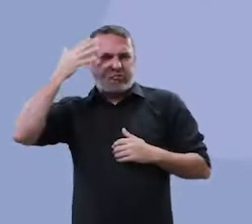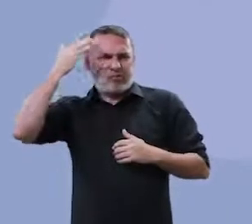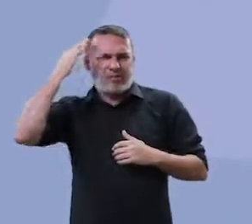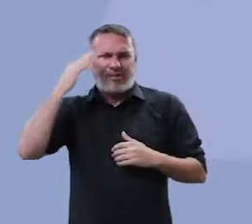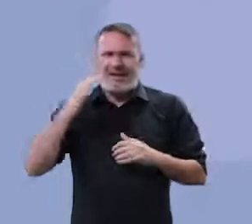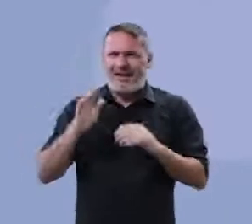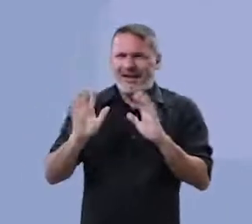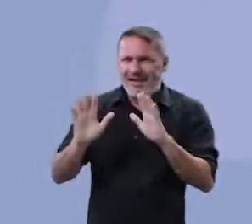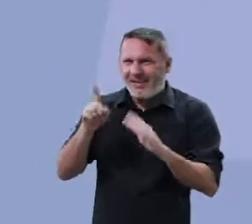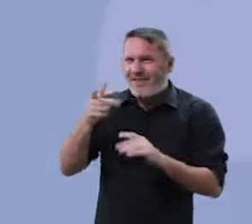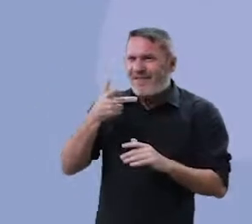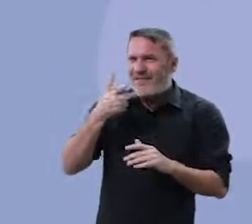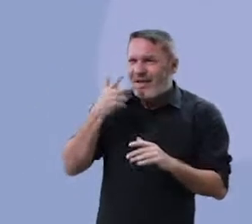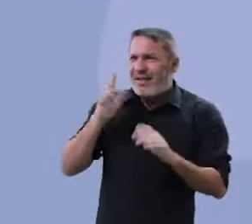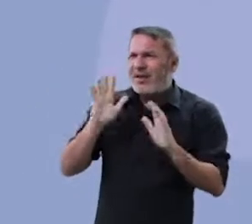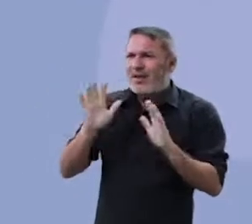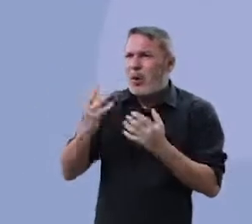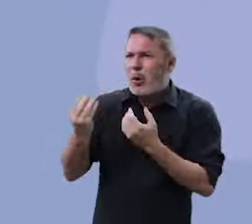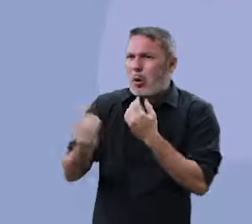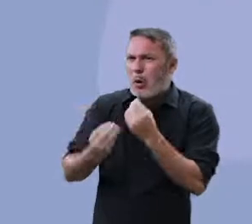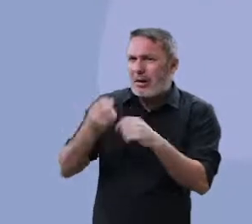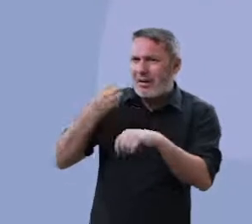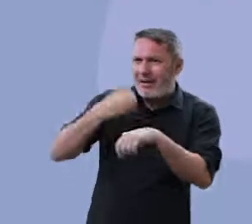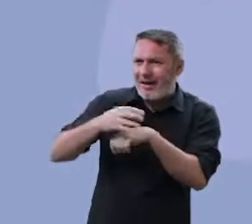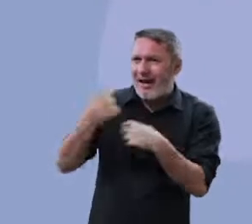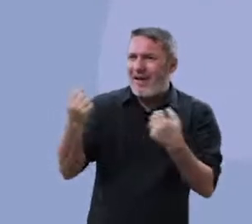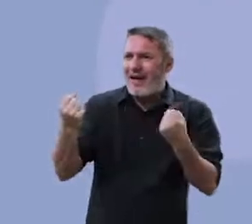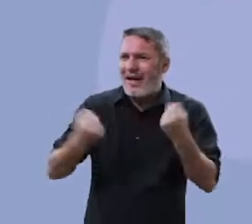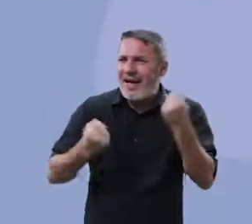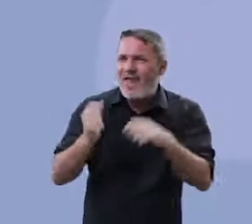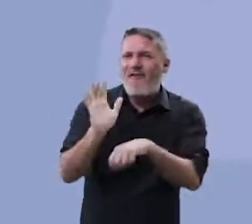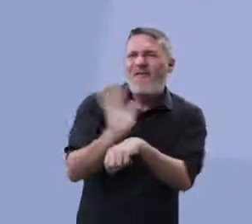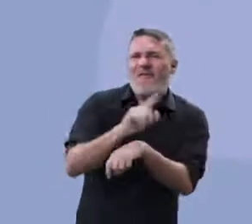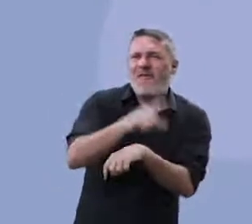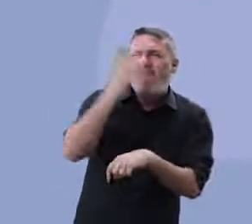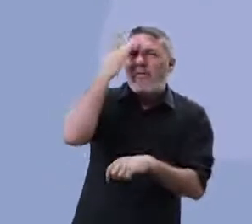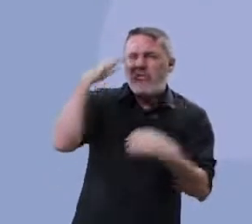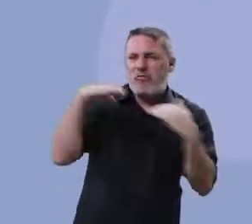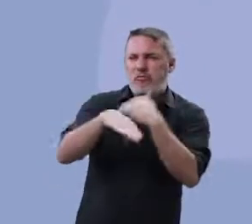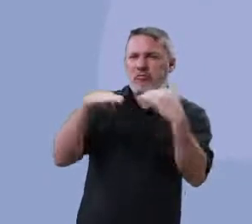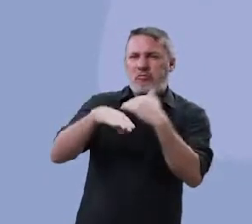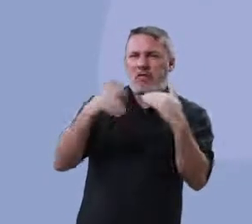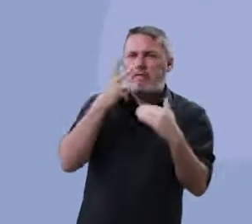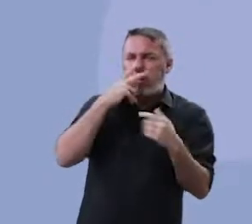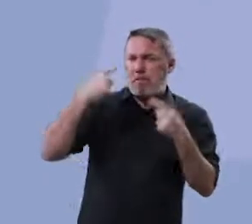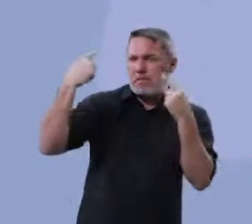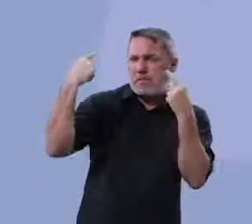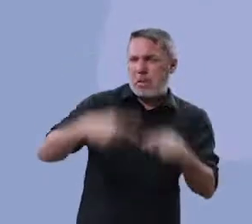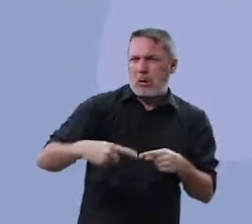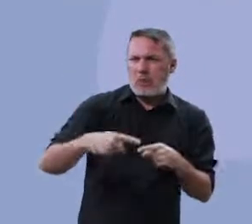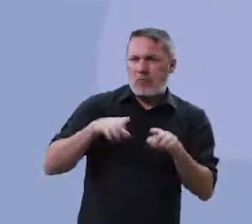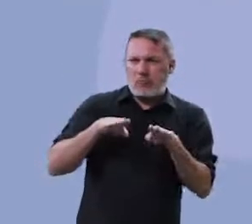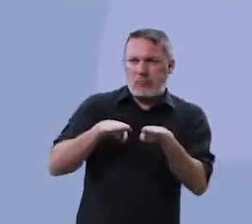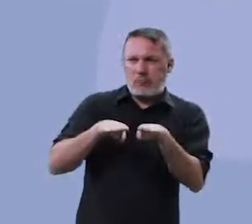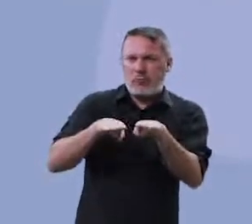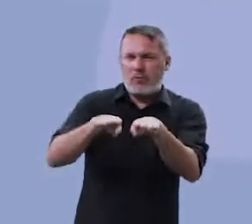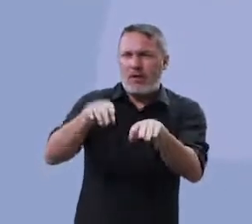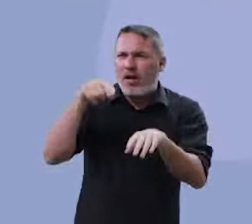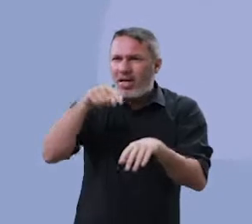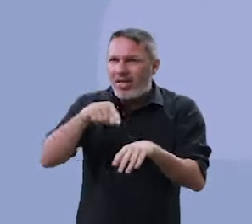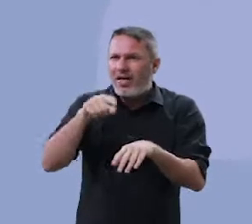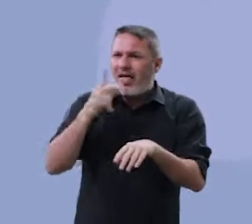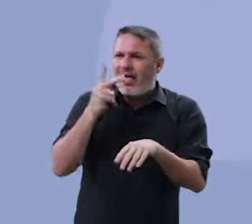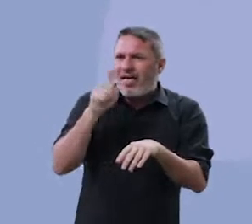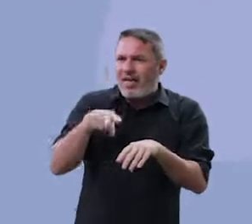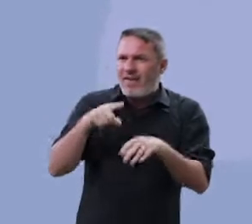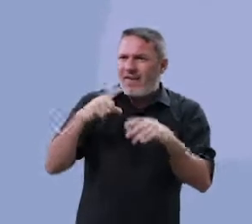Professor, você está querendo dizer que Velozes e Furiosos ele alimenta